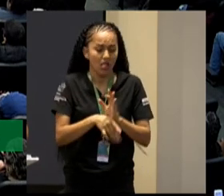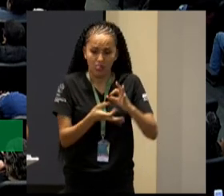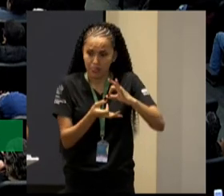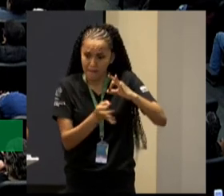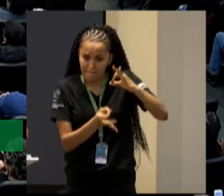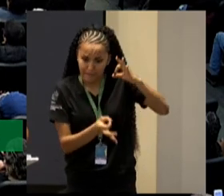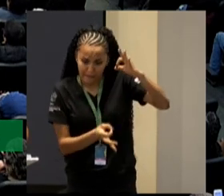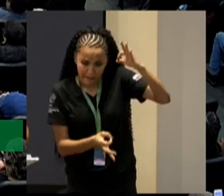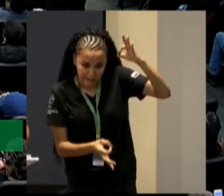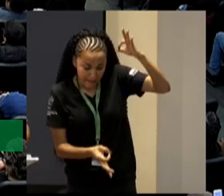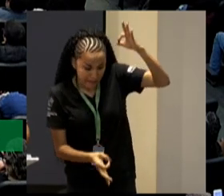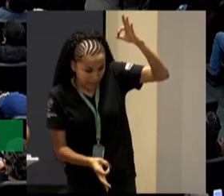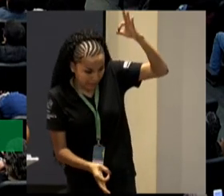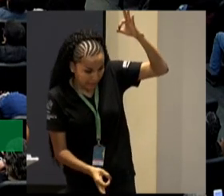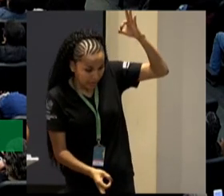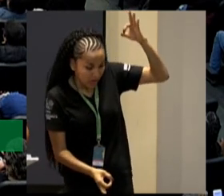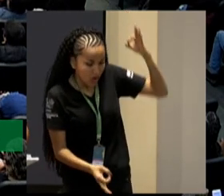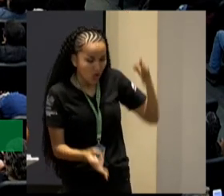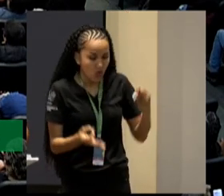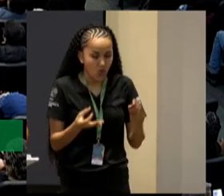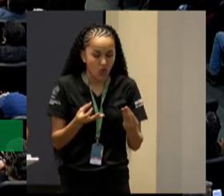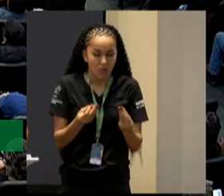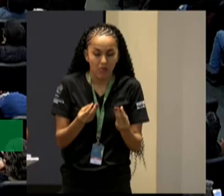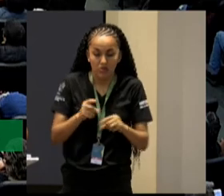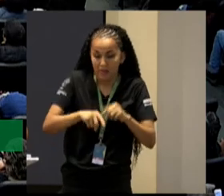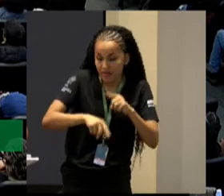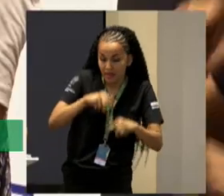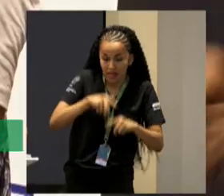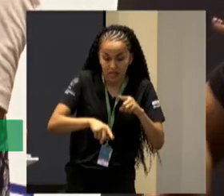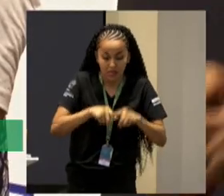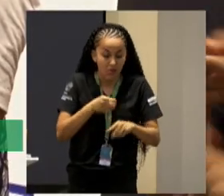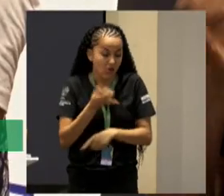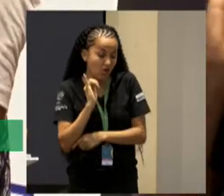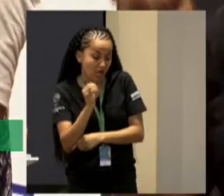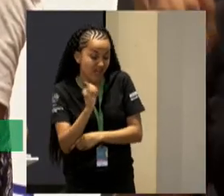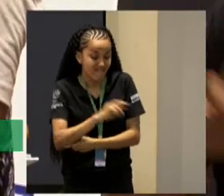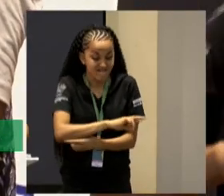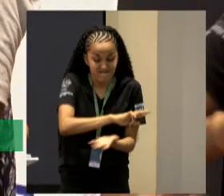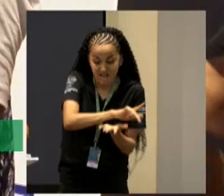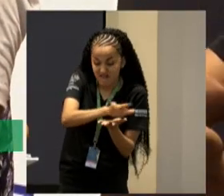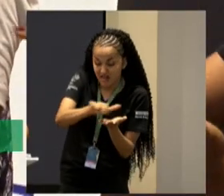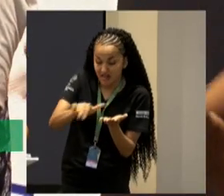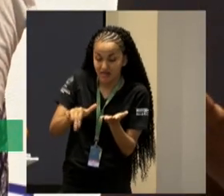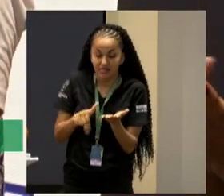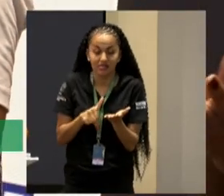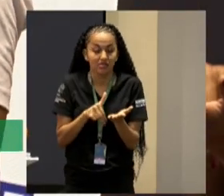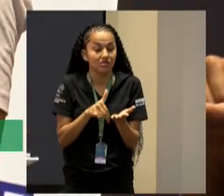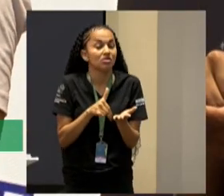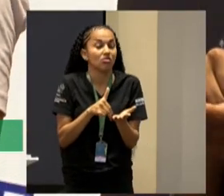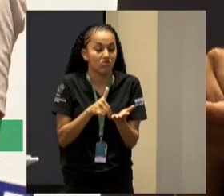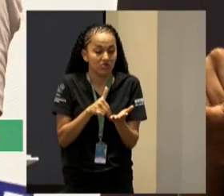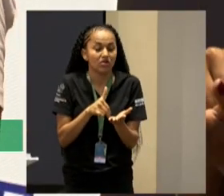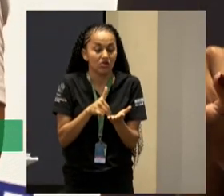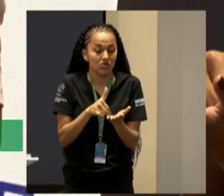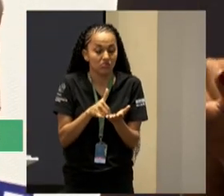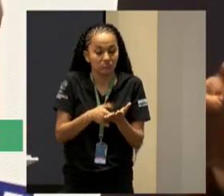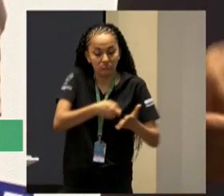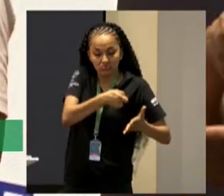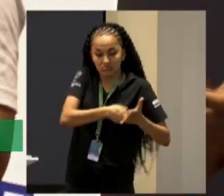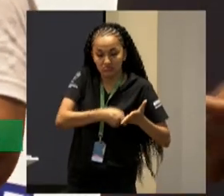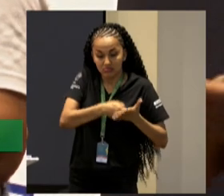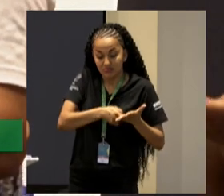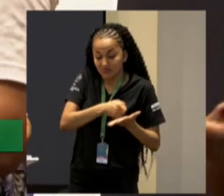extenso, longo, com muitos volumes, com muitas narrativas, com muitos preâmbulos e com muitos